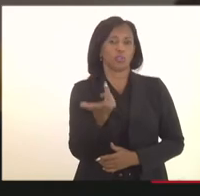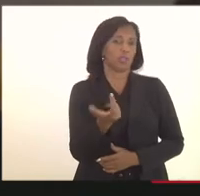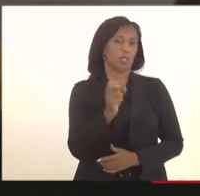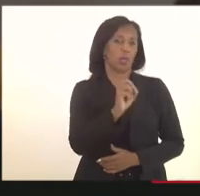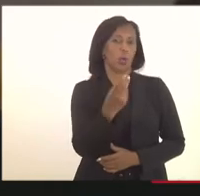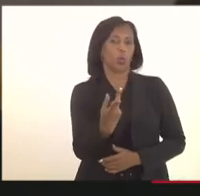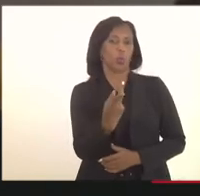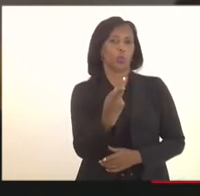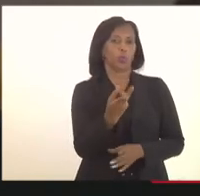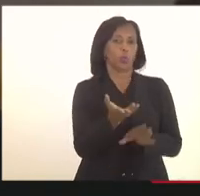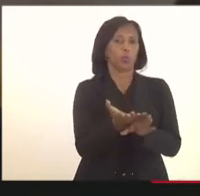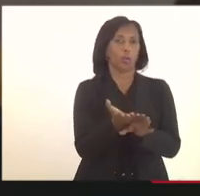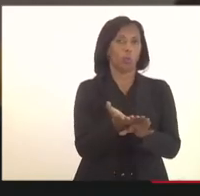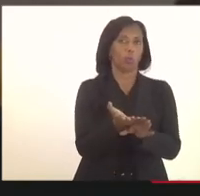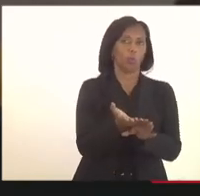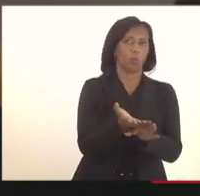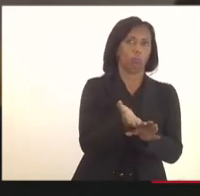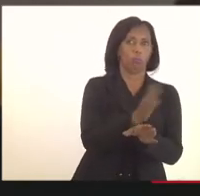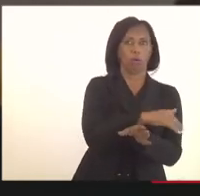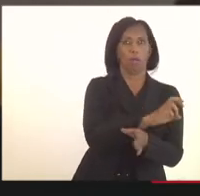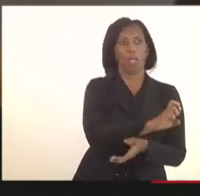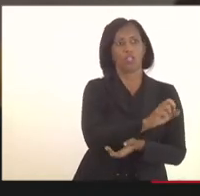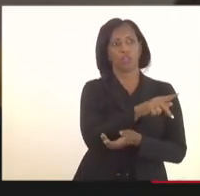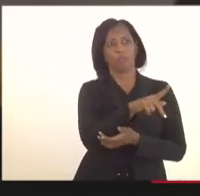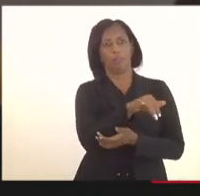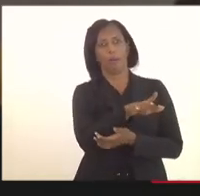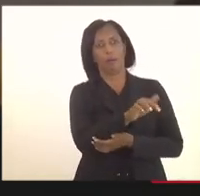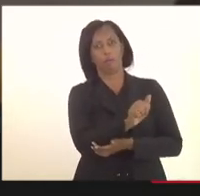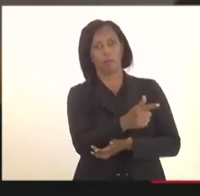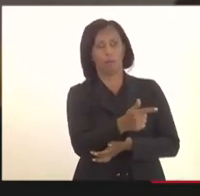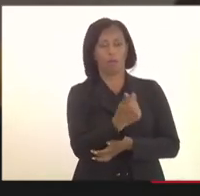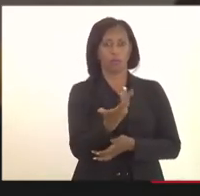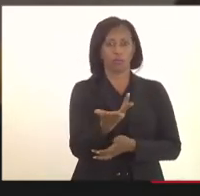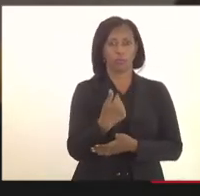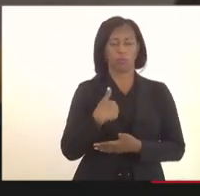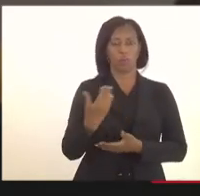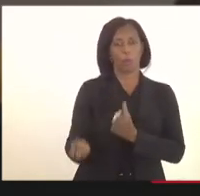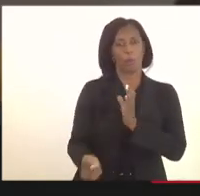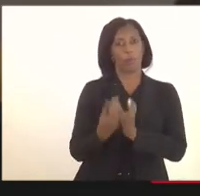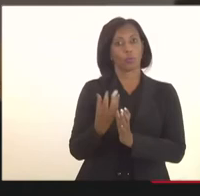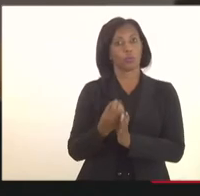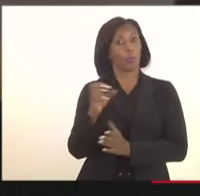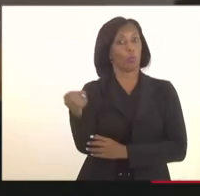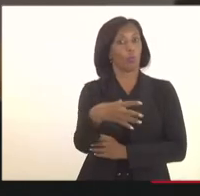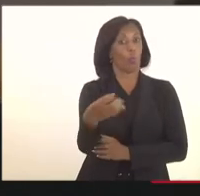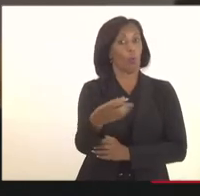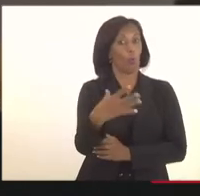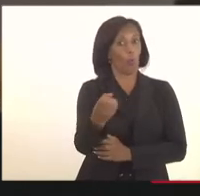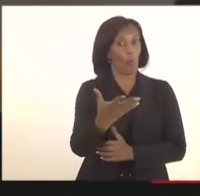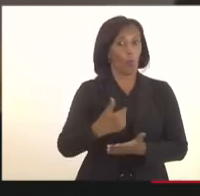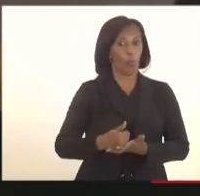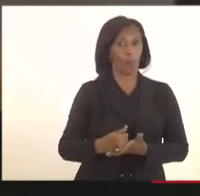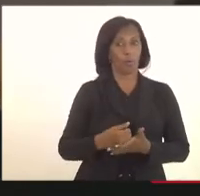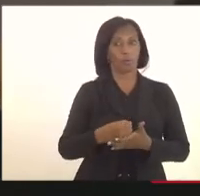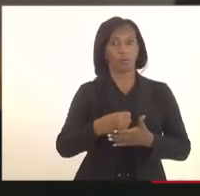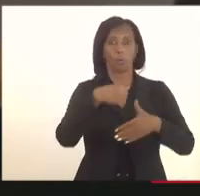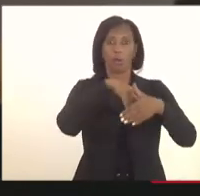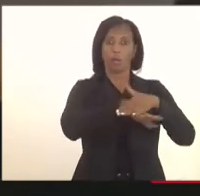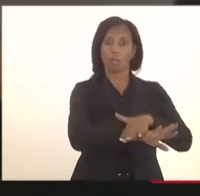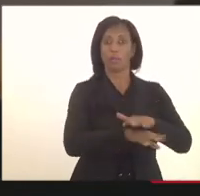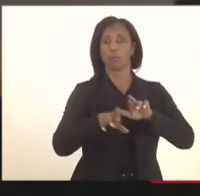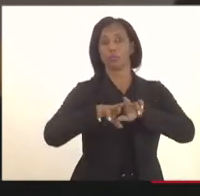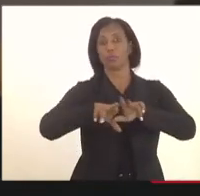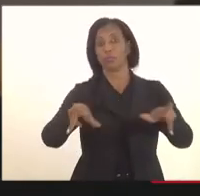sendo usado em módulo 3 Spadarte. É porque ficaria... Nós estamos falando de uma produção nova, né, de condições de reservatório um pouco